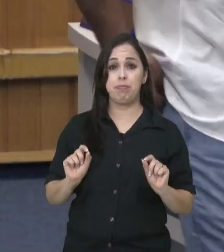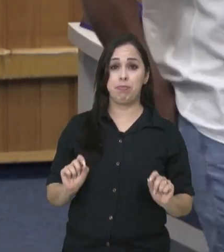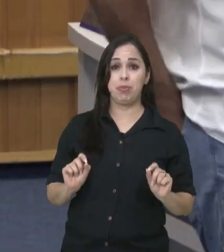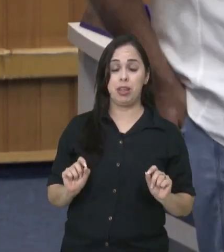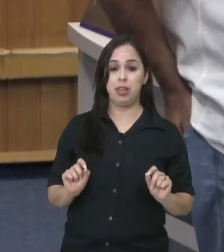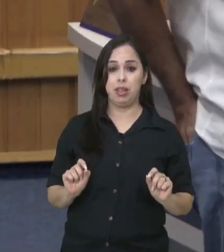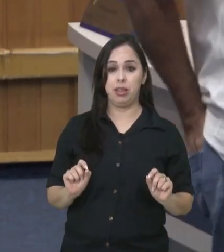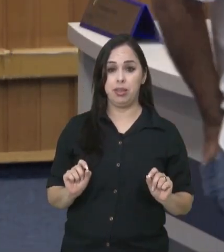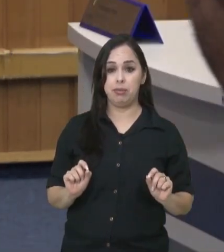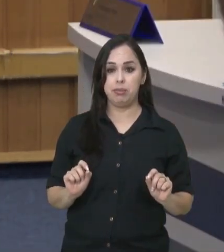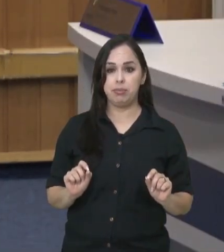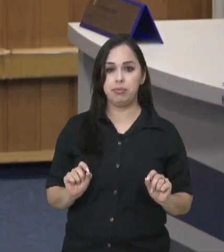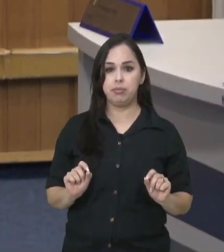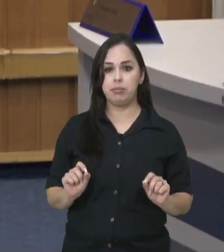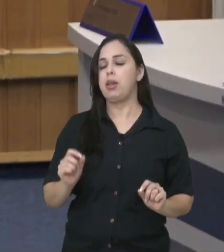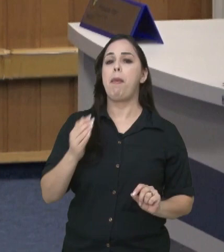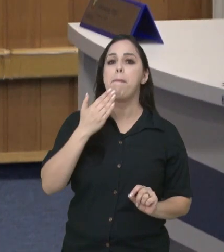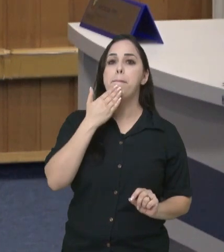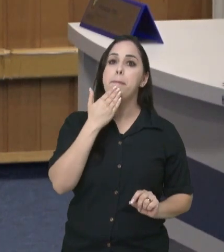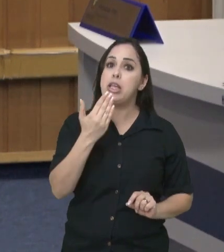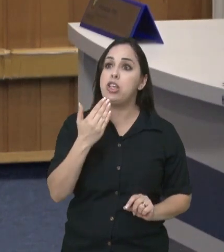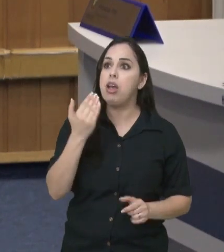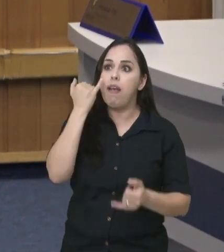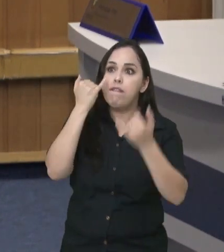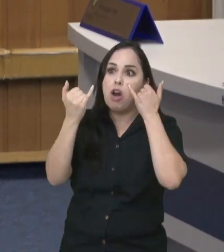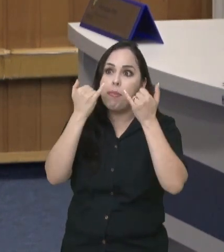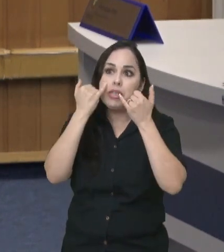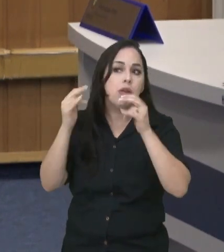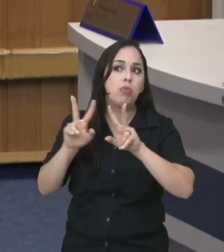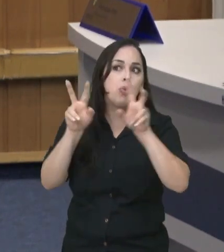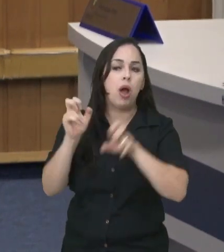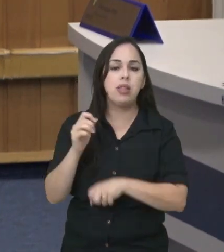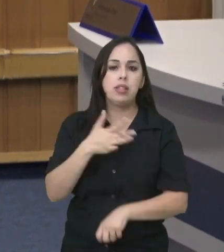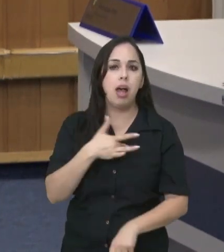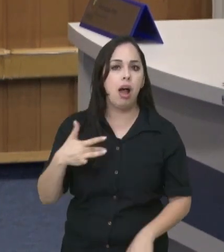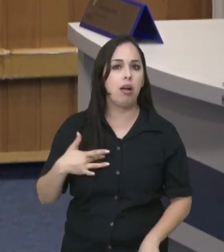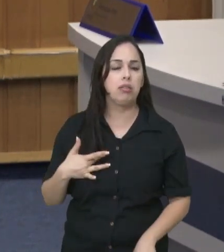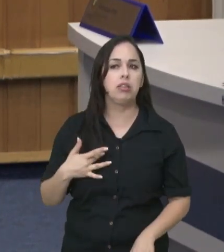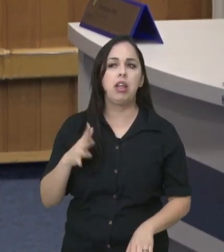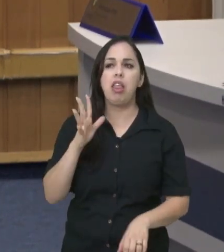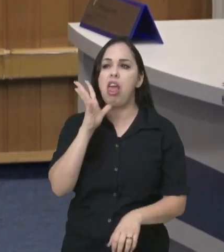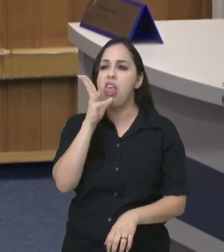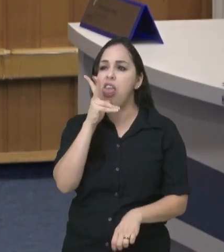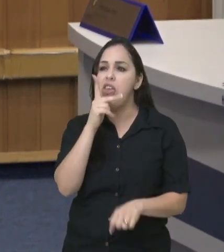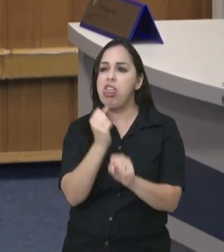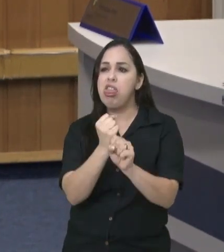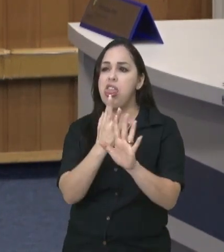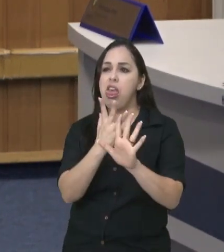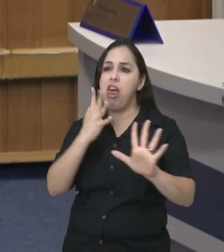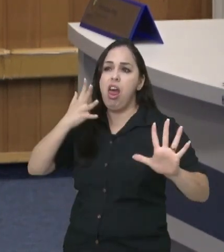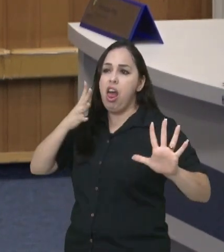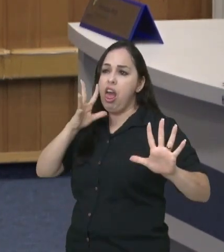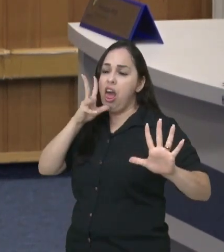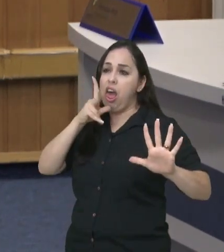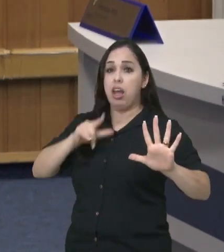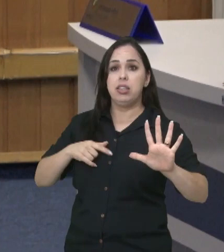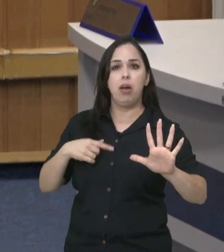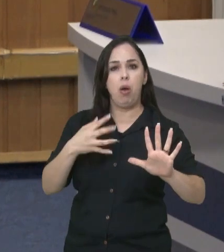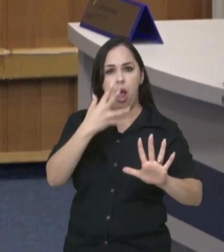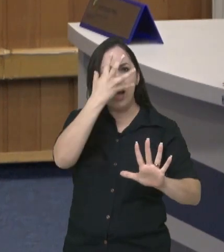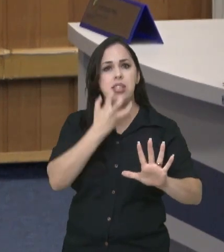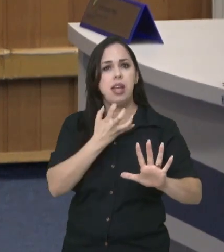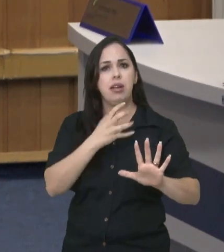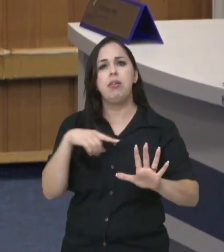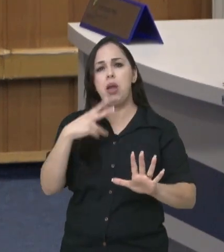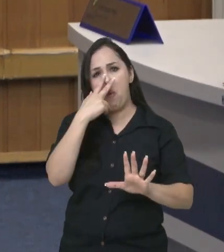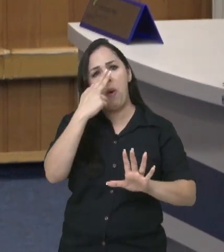estar pedindo informações sobre casos de saúde que estão aí na fila há muito tempo, que são casos sérios. Então, acho que isso daí tinha